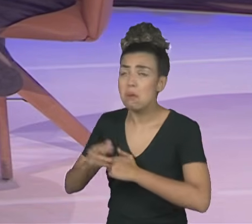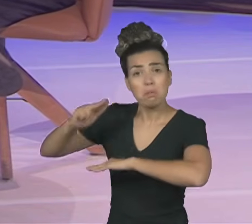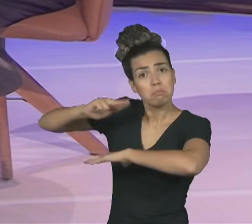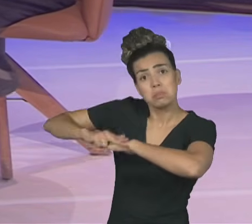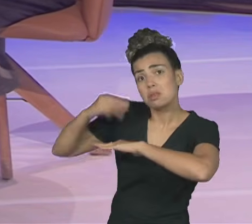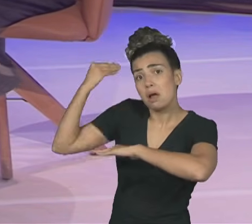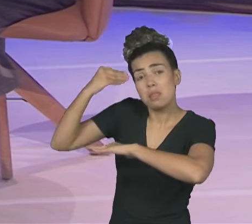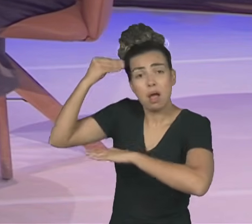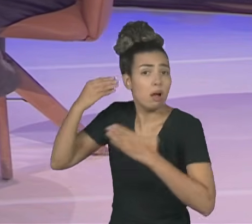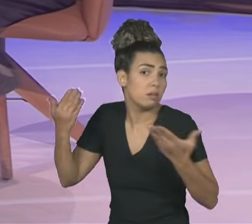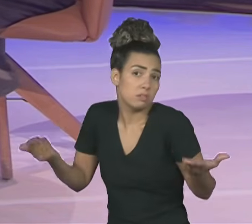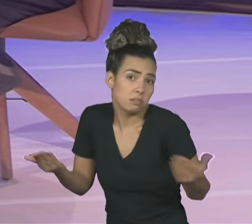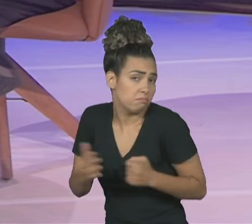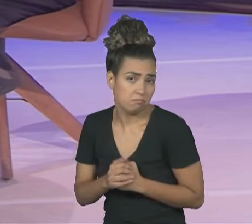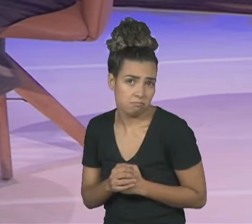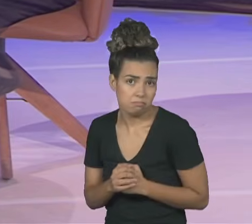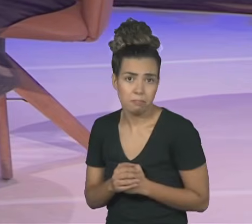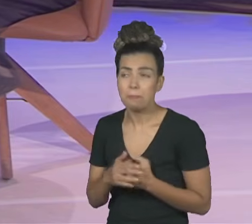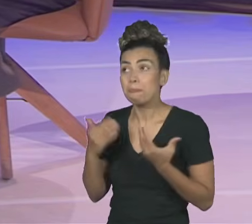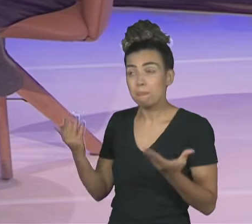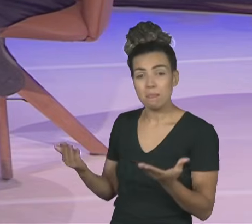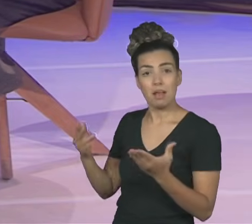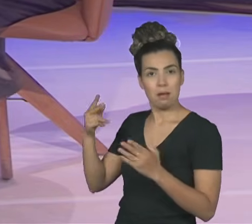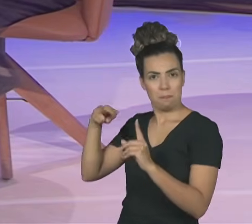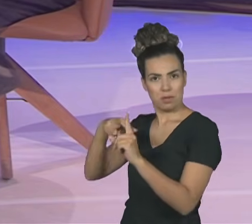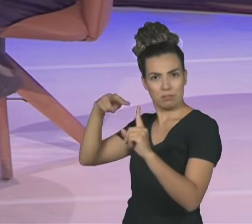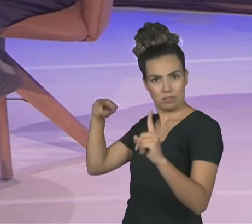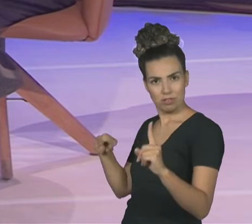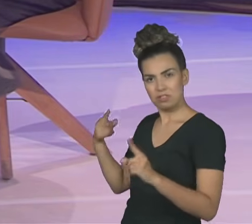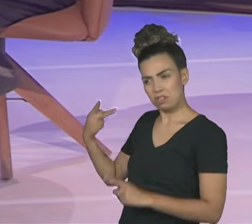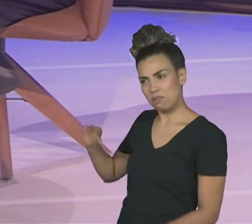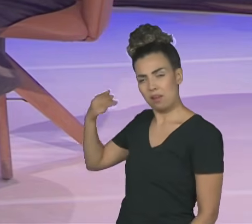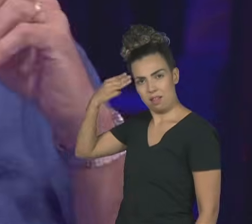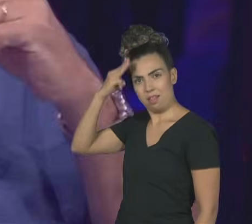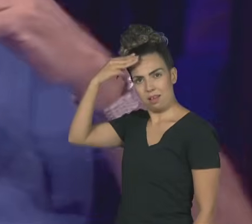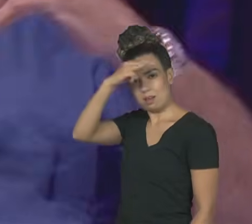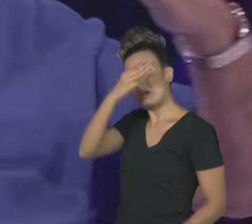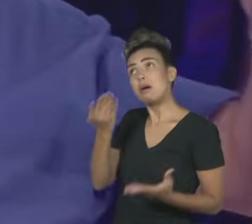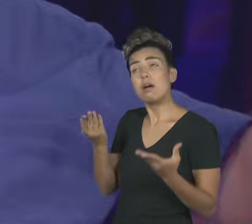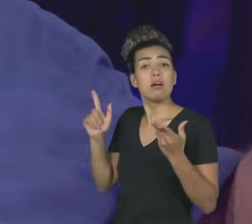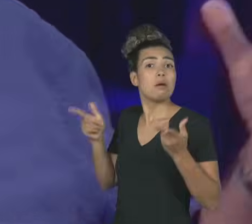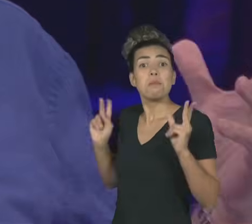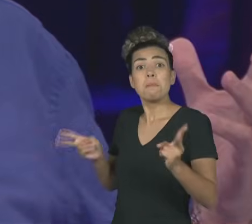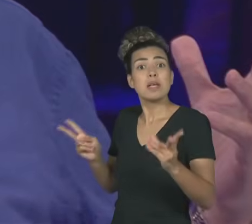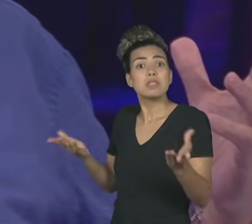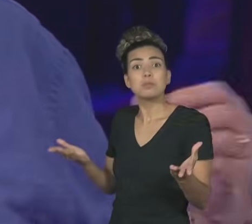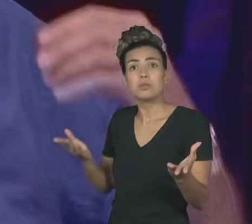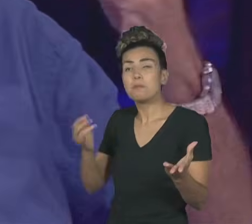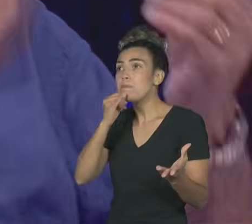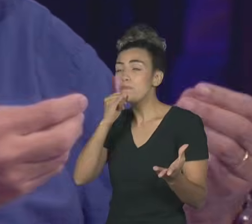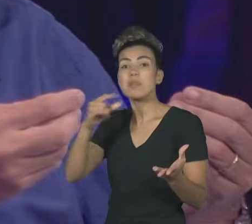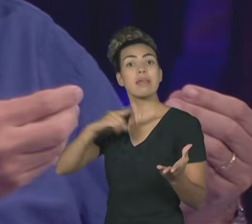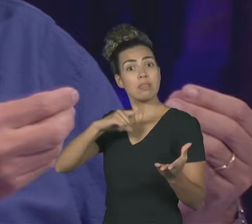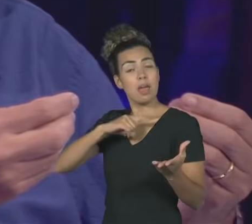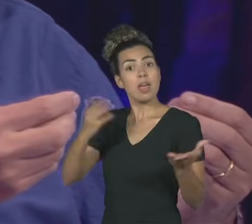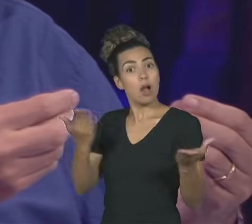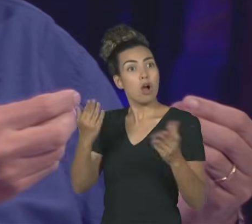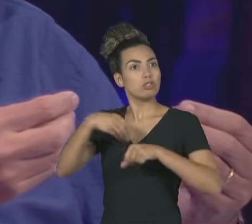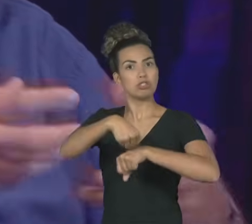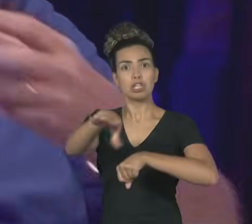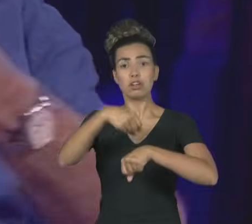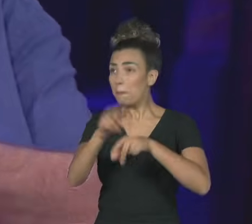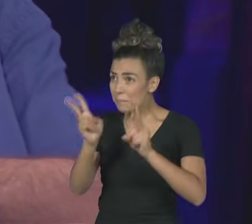isso é um grande engodo, a começar pela forma como você colocou. Né? Quer dizer, uma série de discursos dizendo, faça